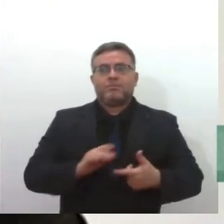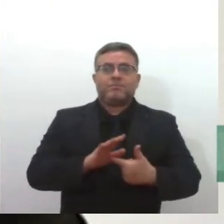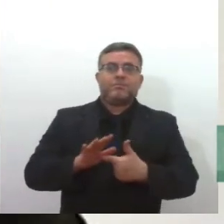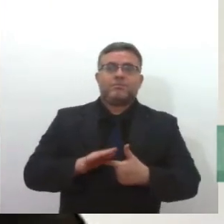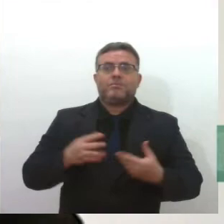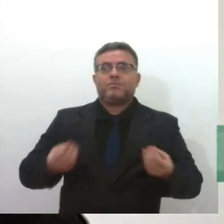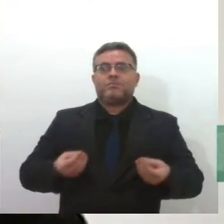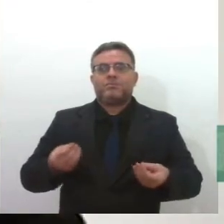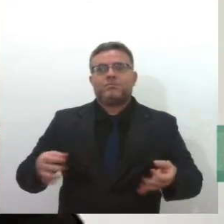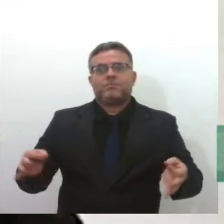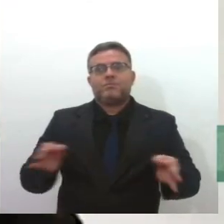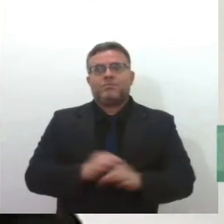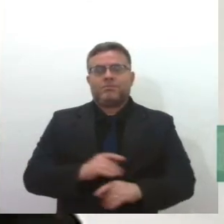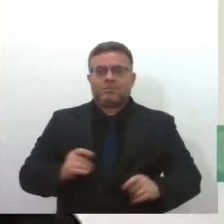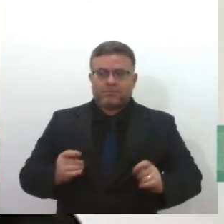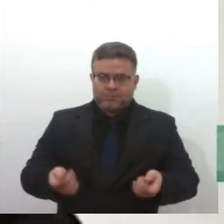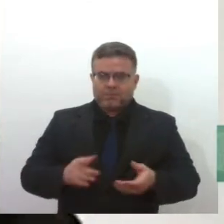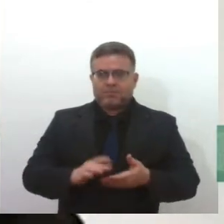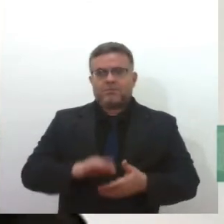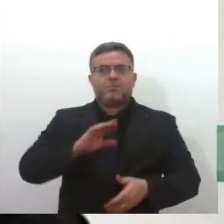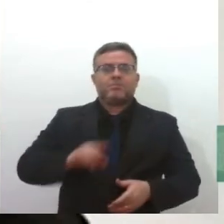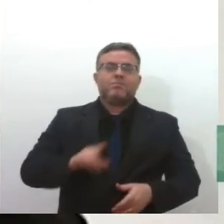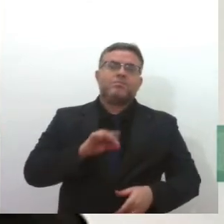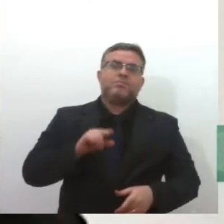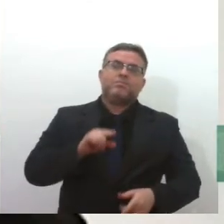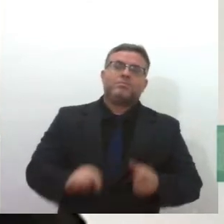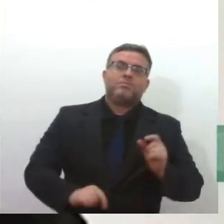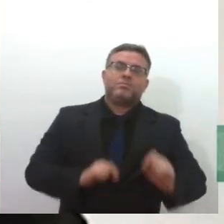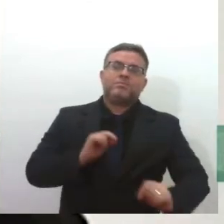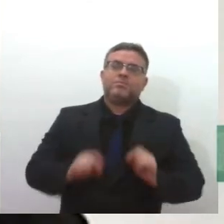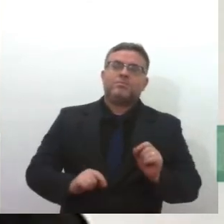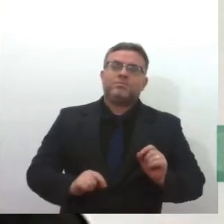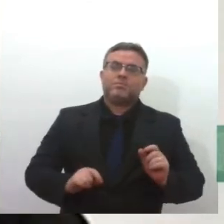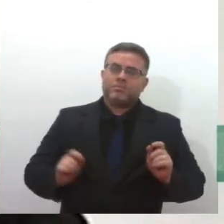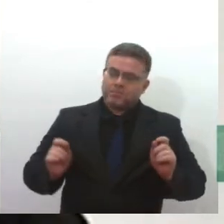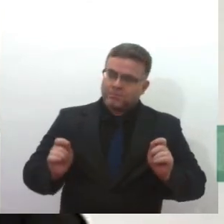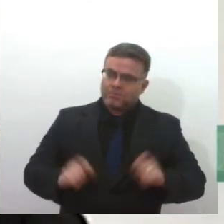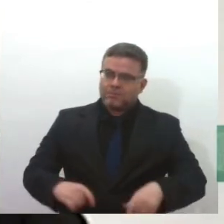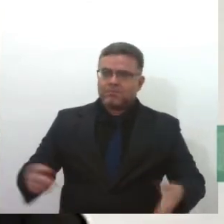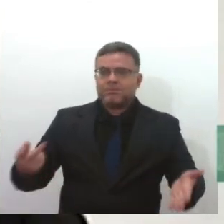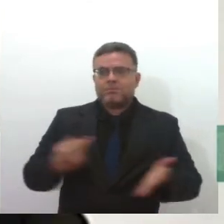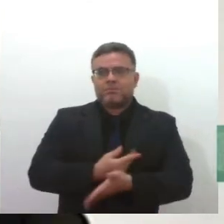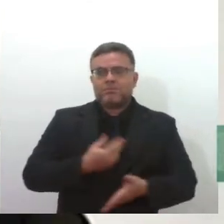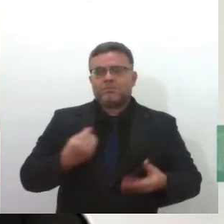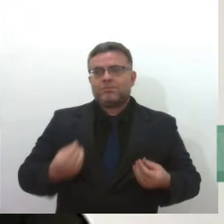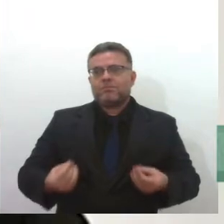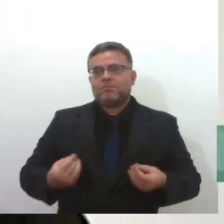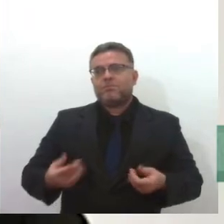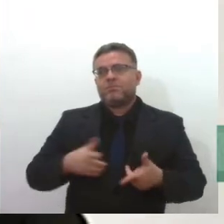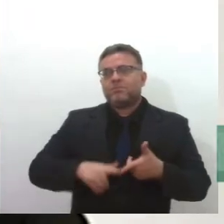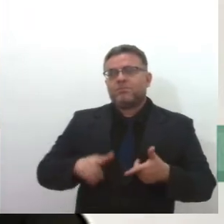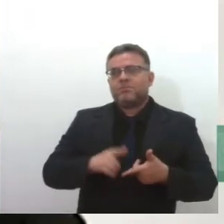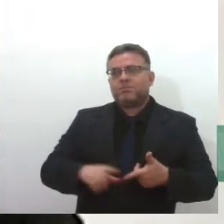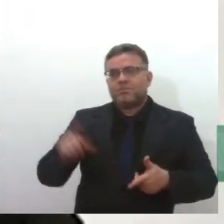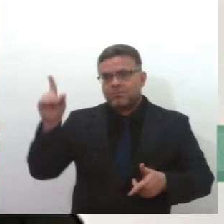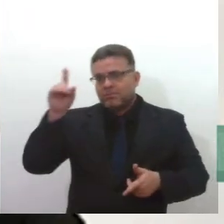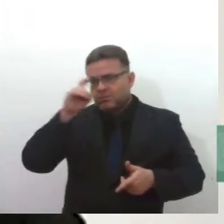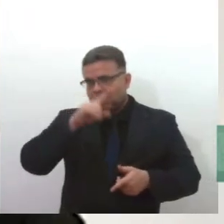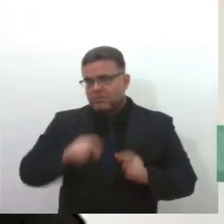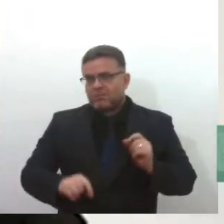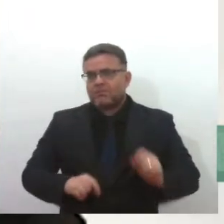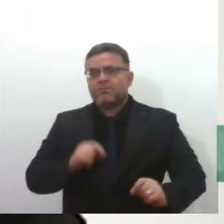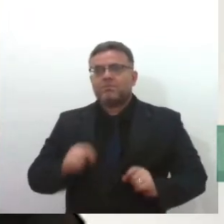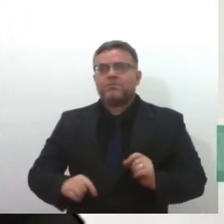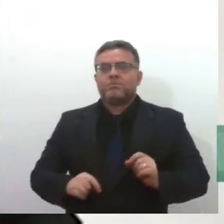inovações legislativas, que não é o caso, em virtude de ter um caso bastante repercutido relacionado